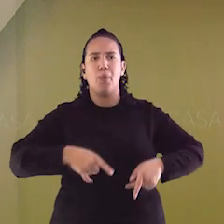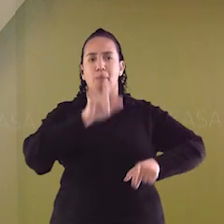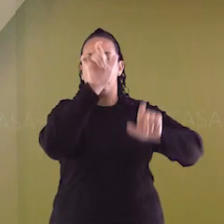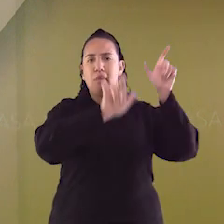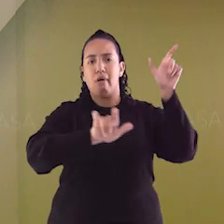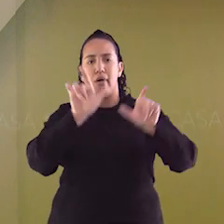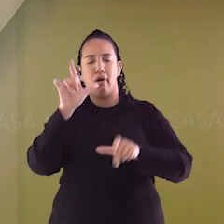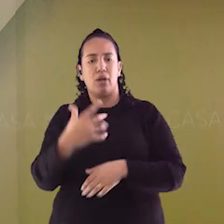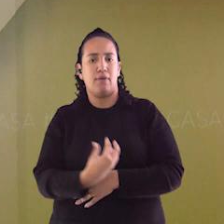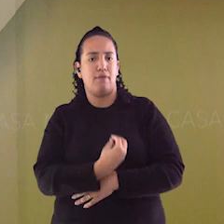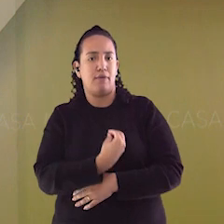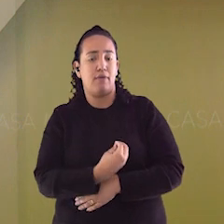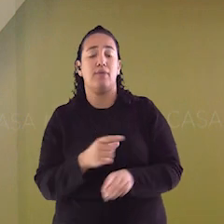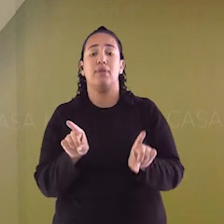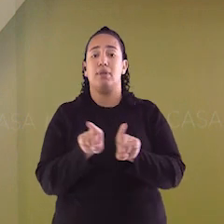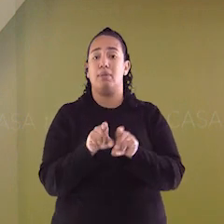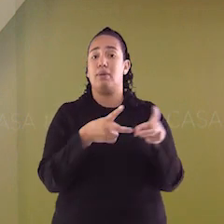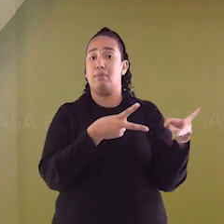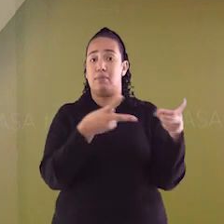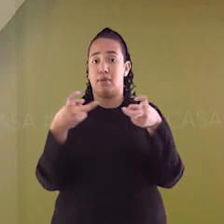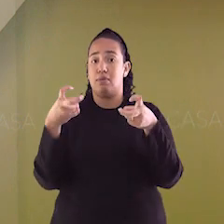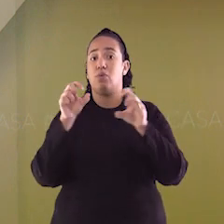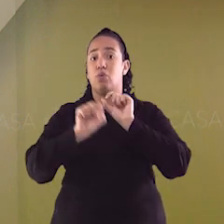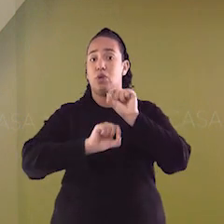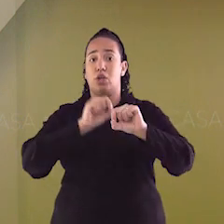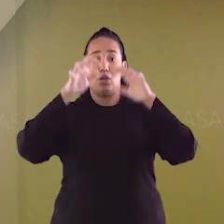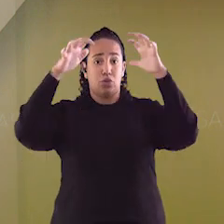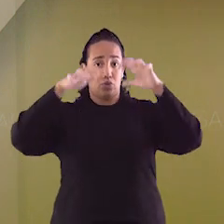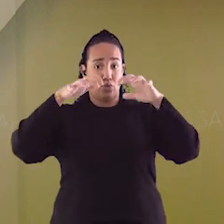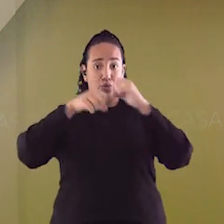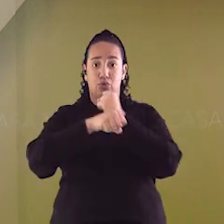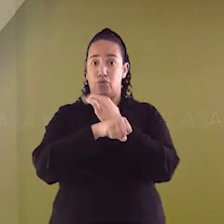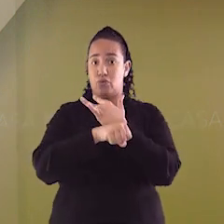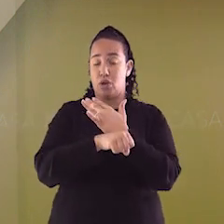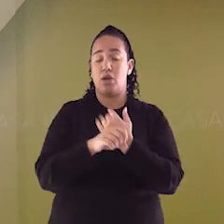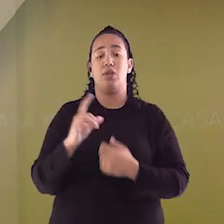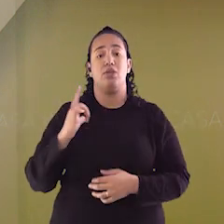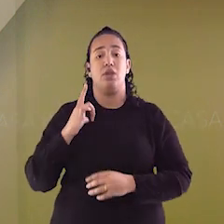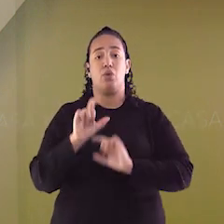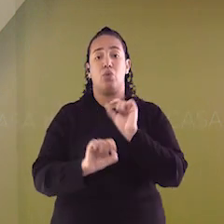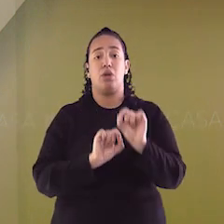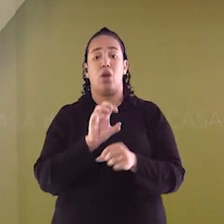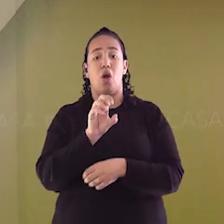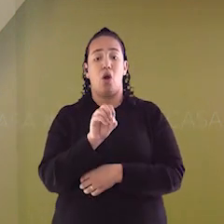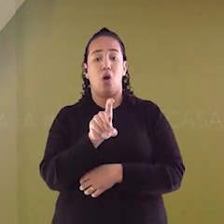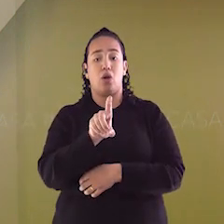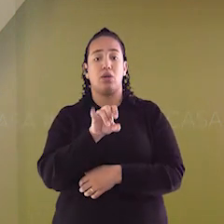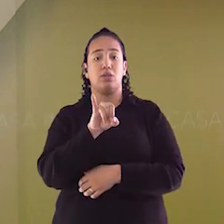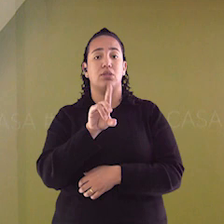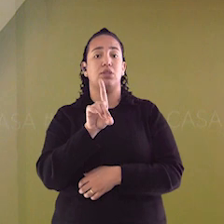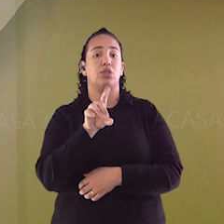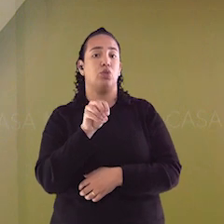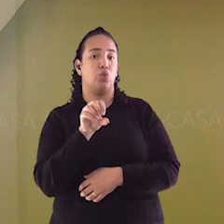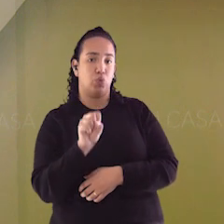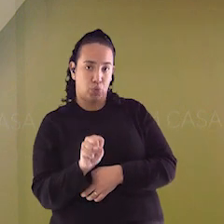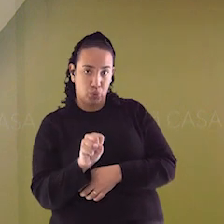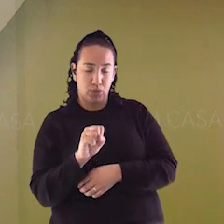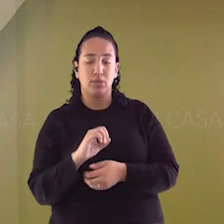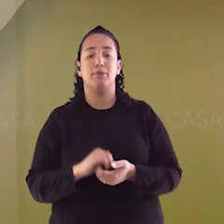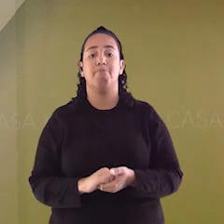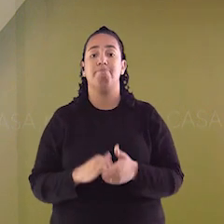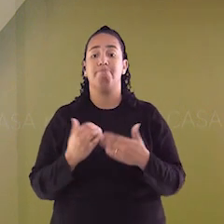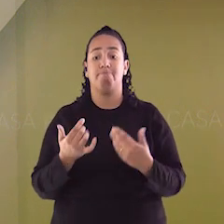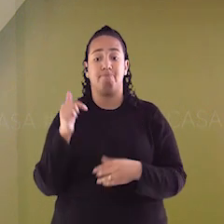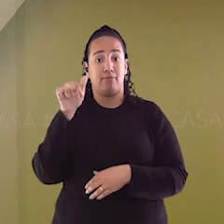vivos e percebemos que a chuva ácida ela é composta por óxidos, tá? Vimos também